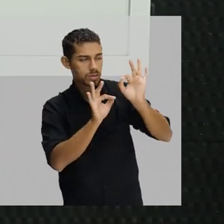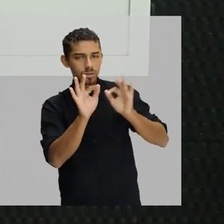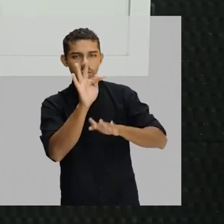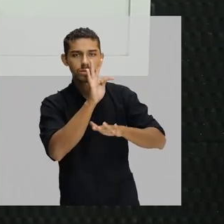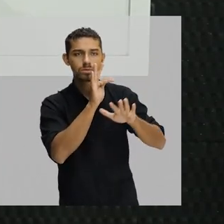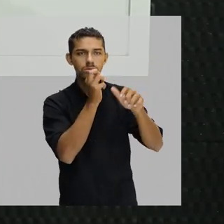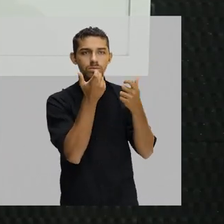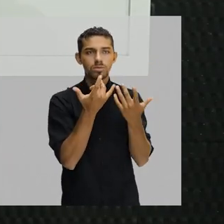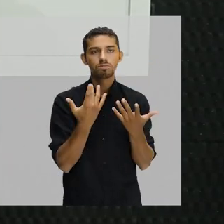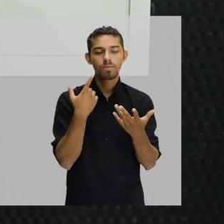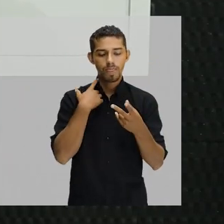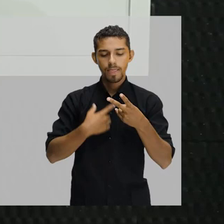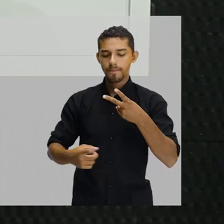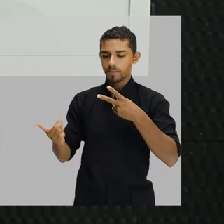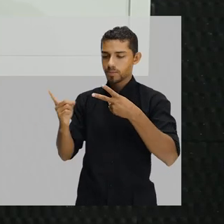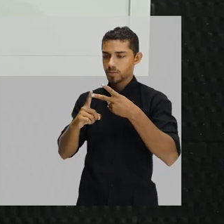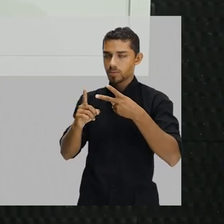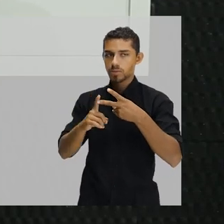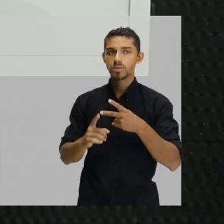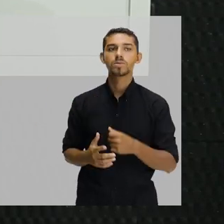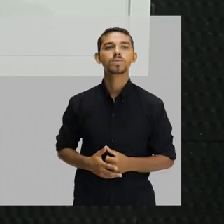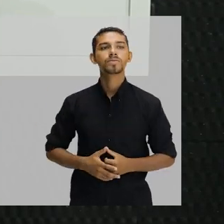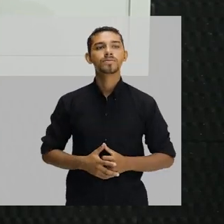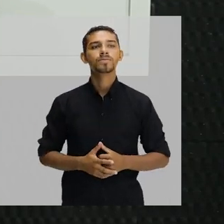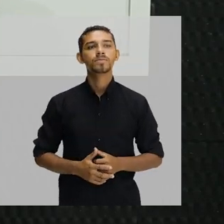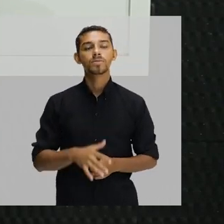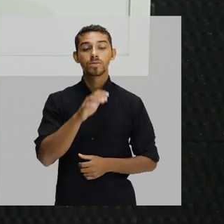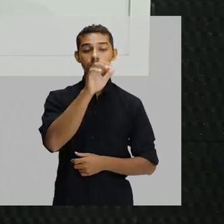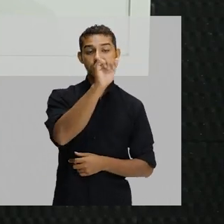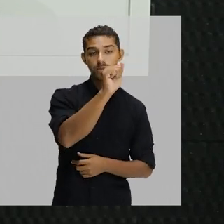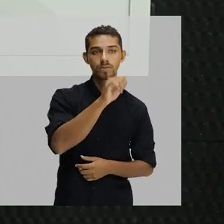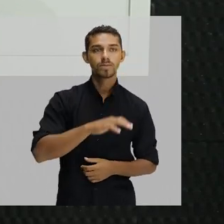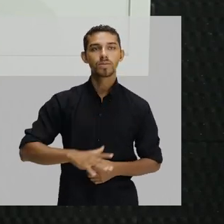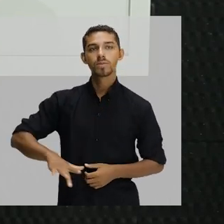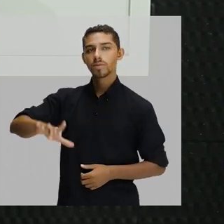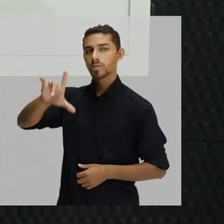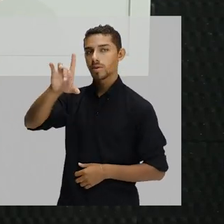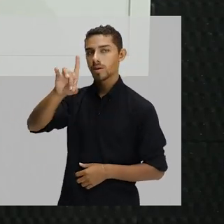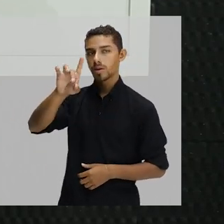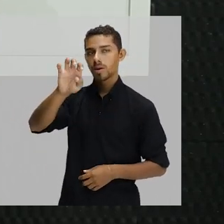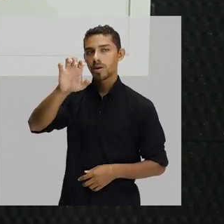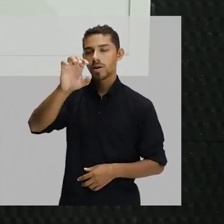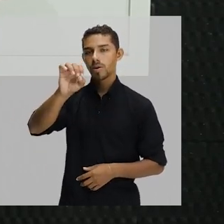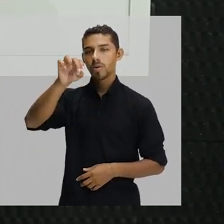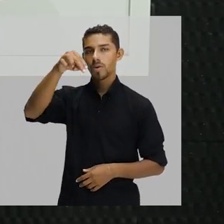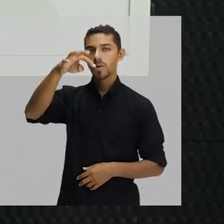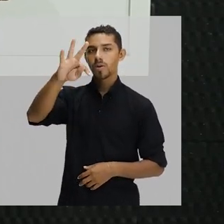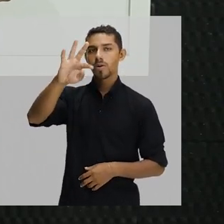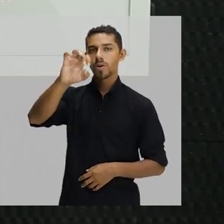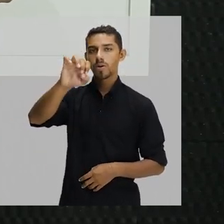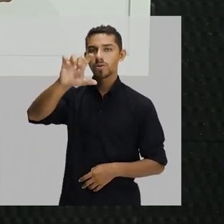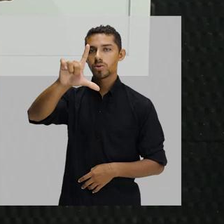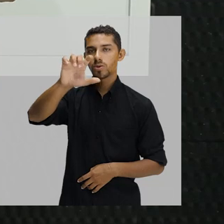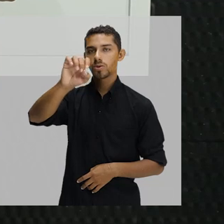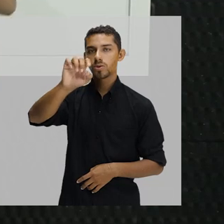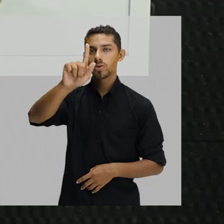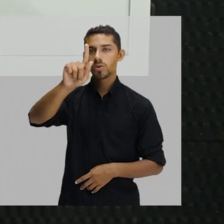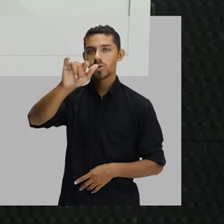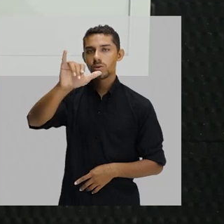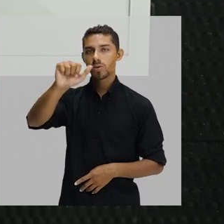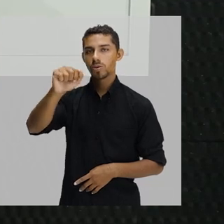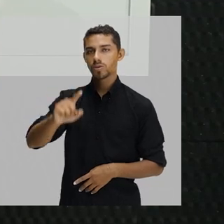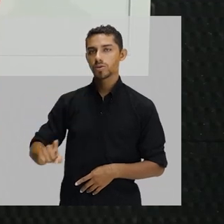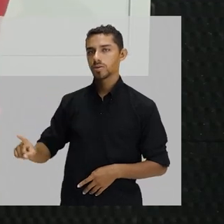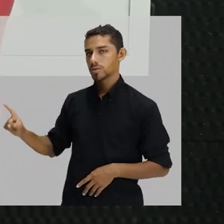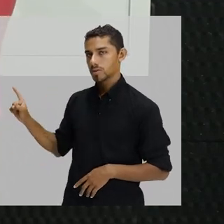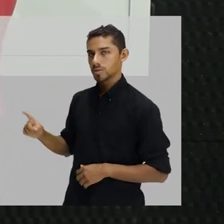que é justamente a deontologia. Certo? Que está no ramo das éticas normativas, por exemplo.